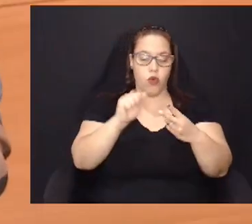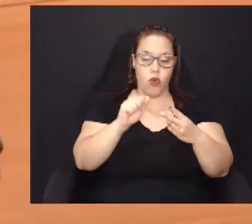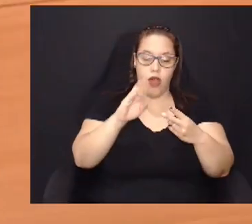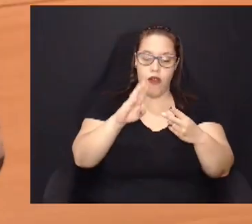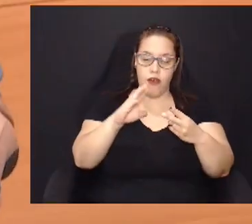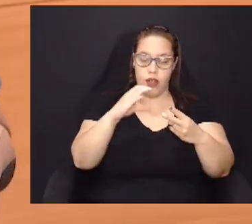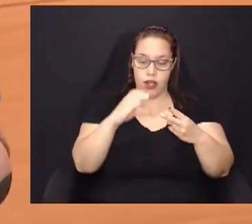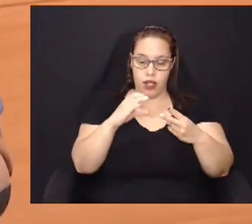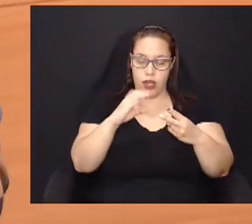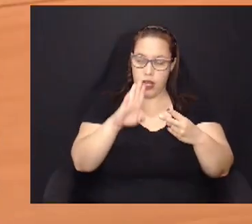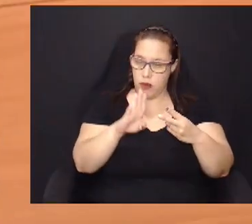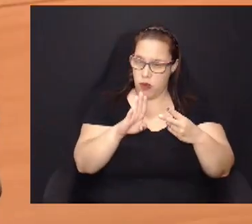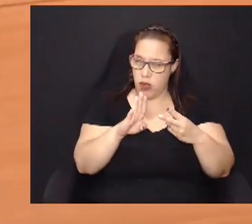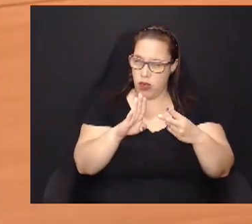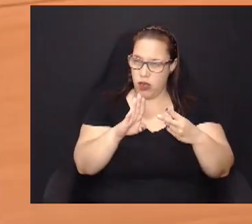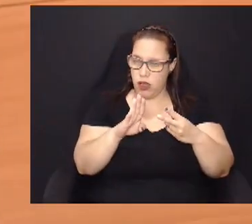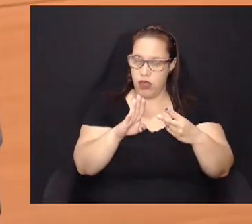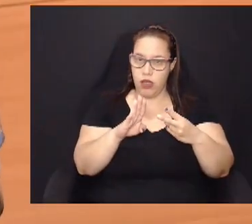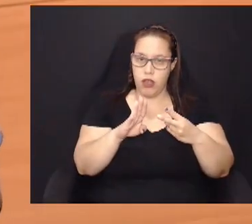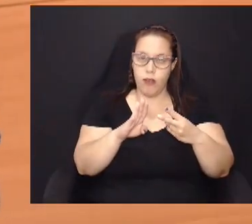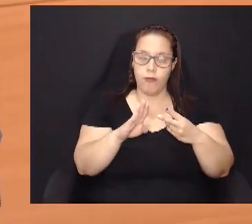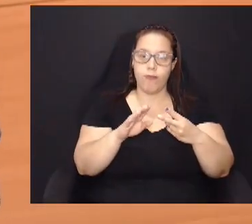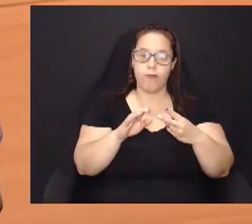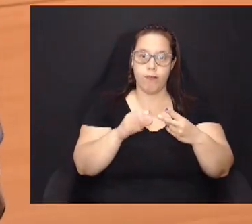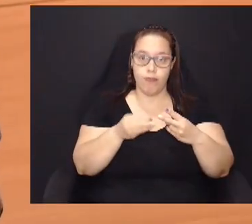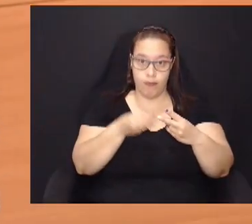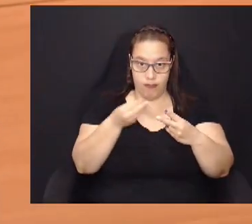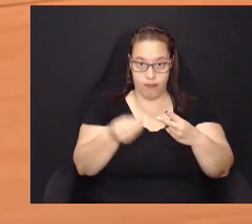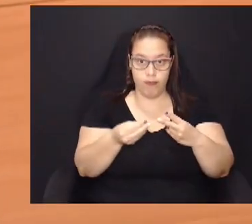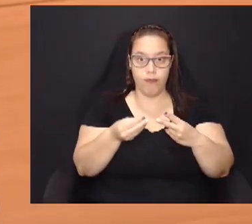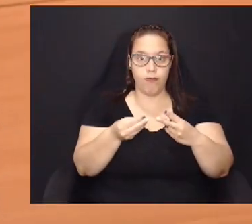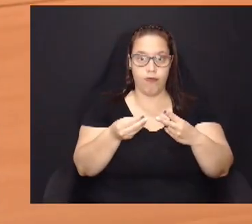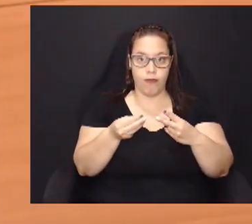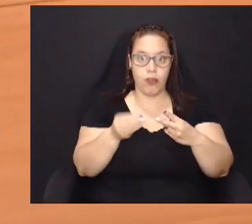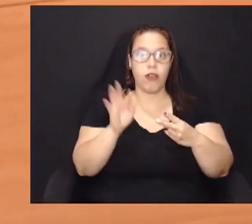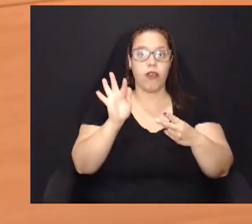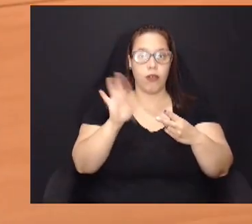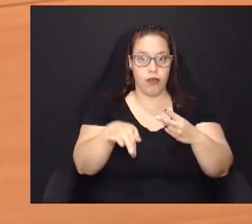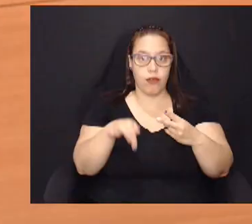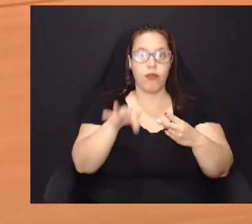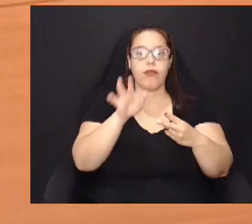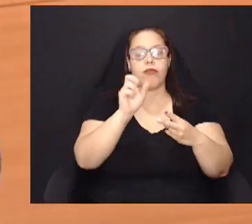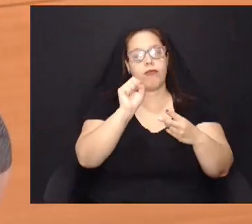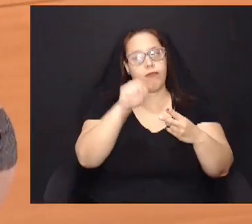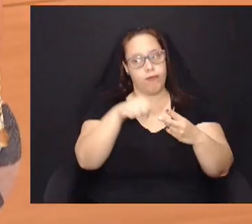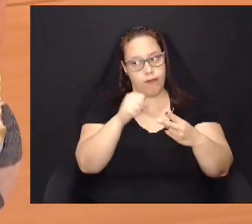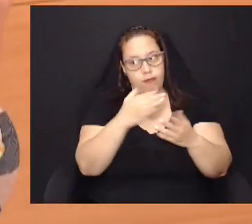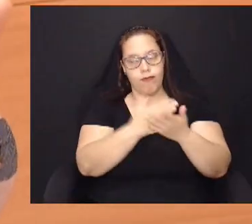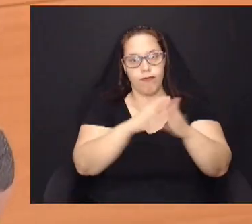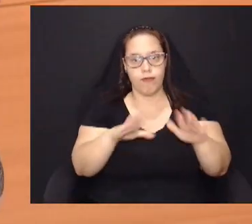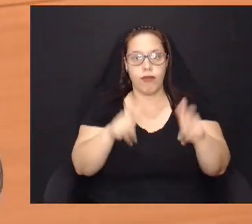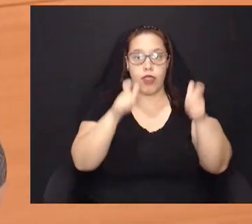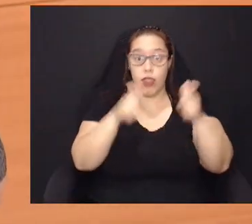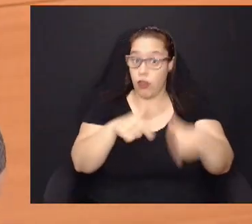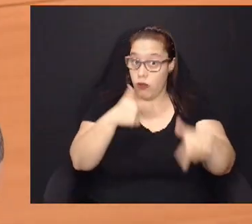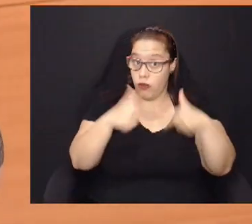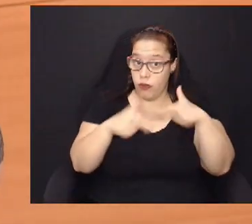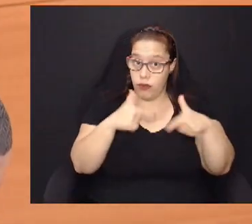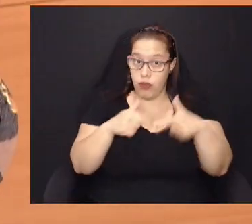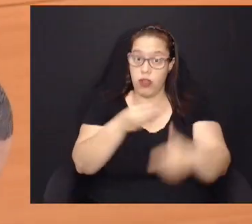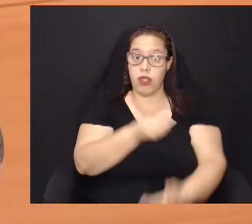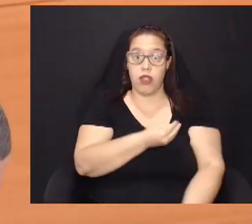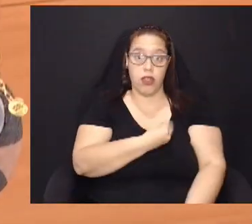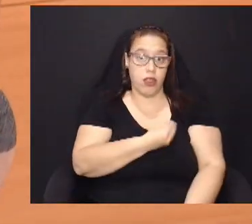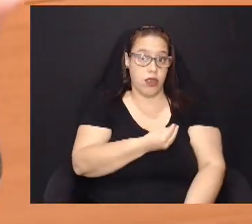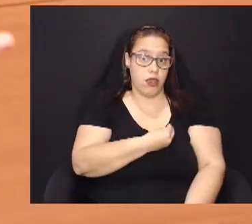infelizmente ou felizmente vai ser condição de encerramento de atividade, sim, porque onde a gente trabalha com vidas, não